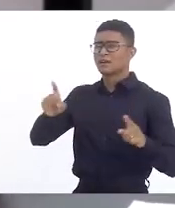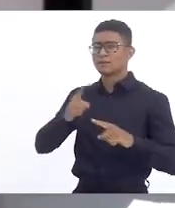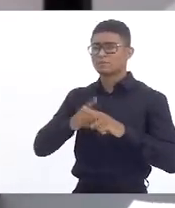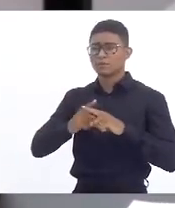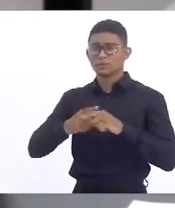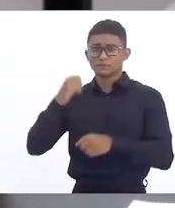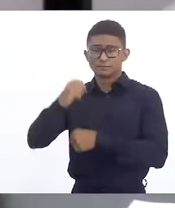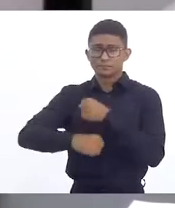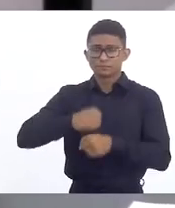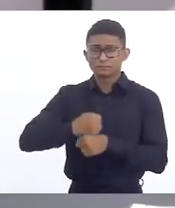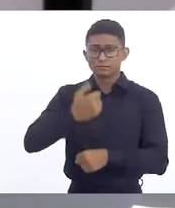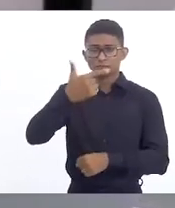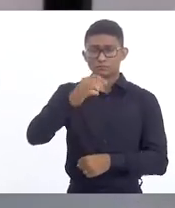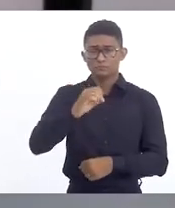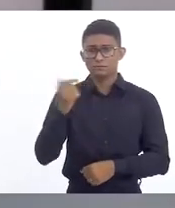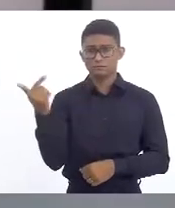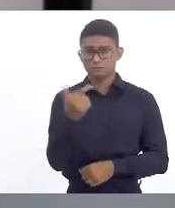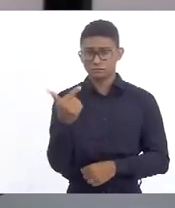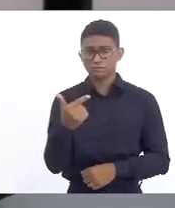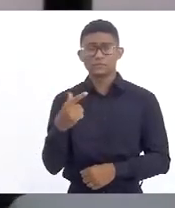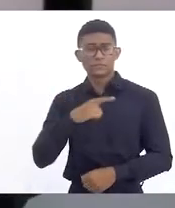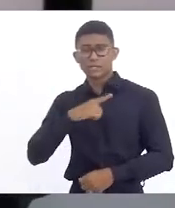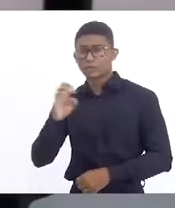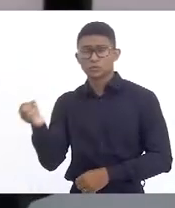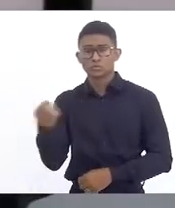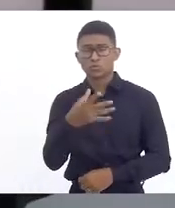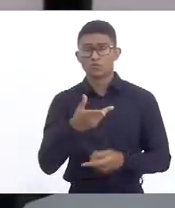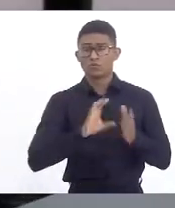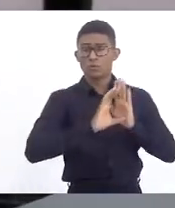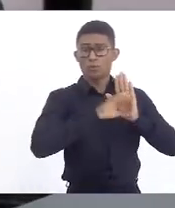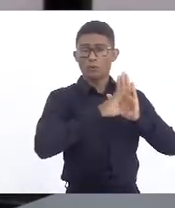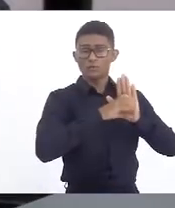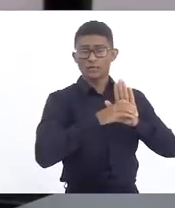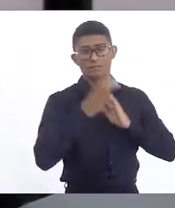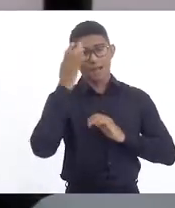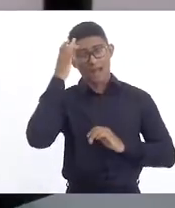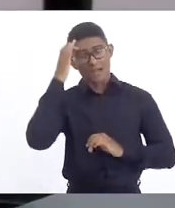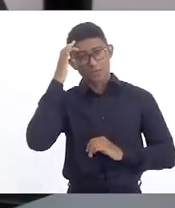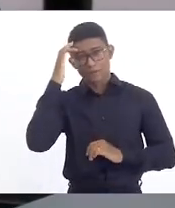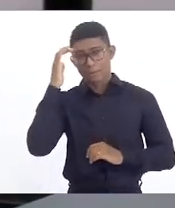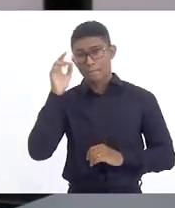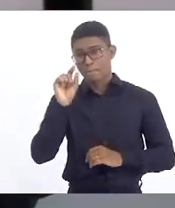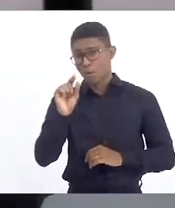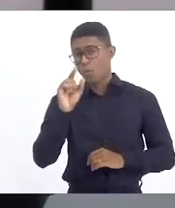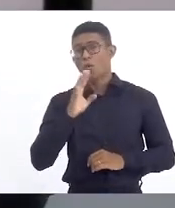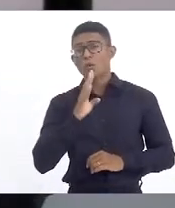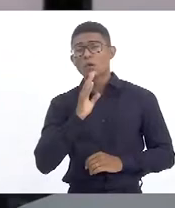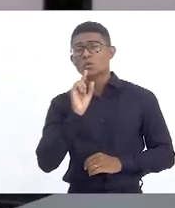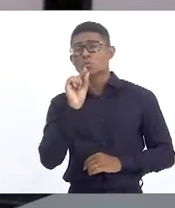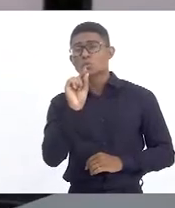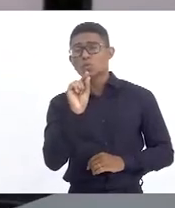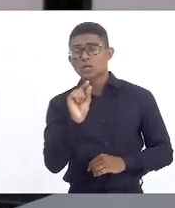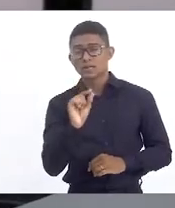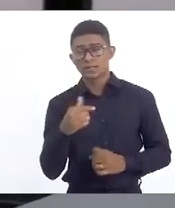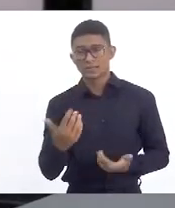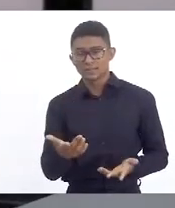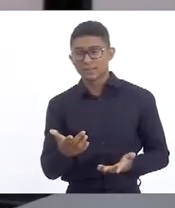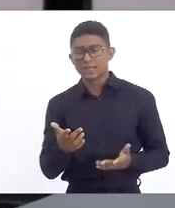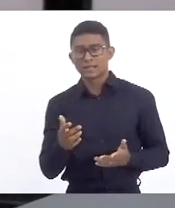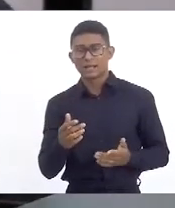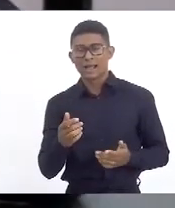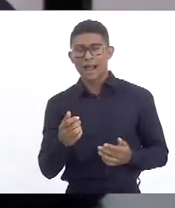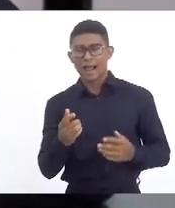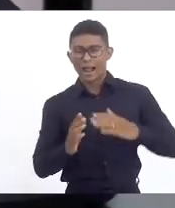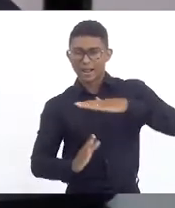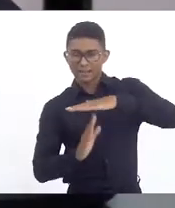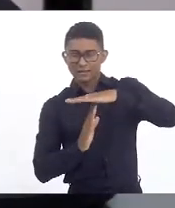novo conceito que quase ninguém conhece. Né? Um conceito neoliberal do teto de gasto. Se você não exclui isso